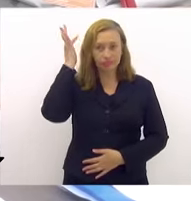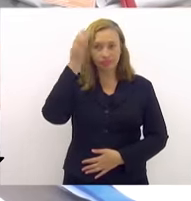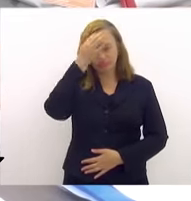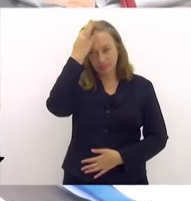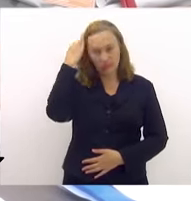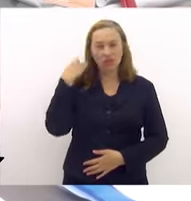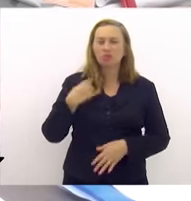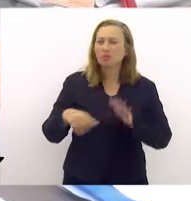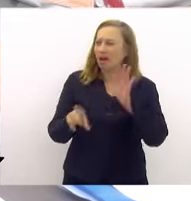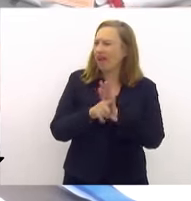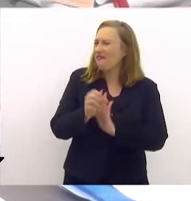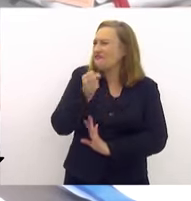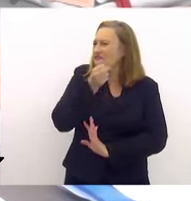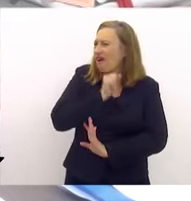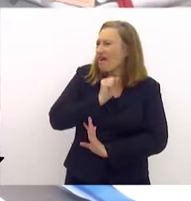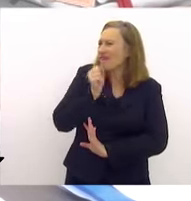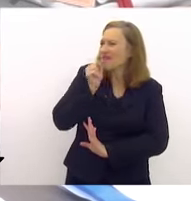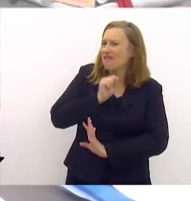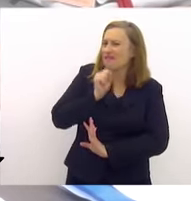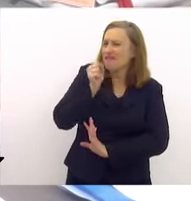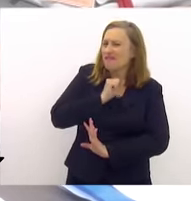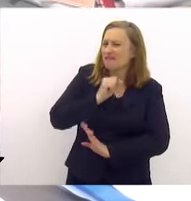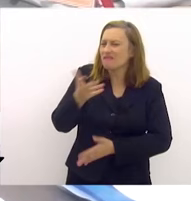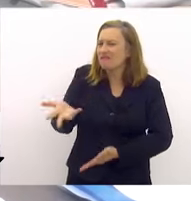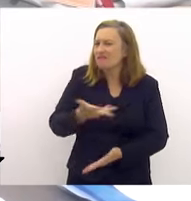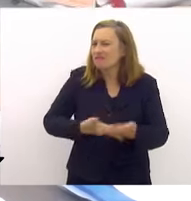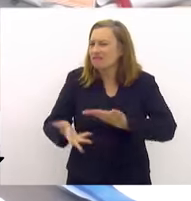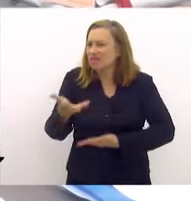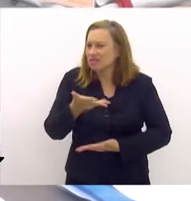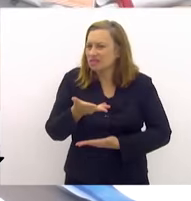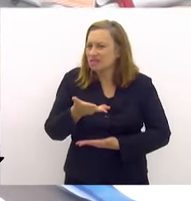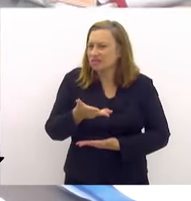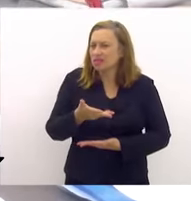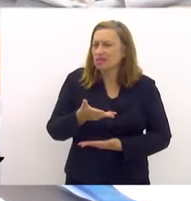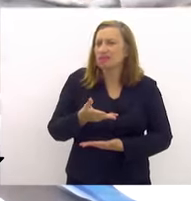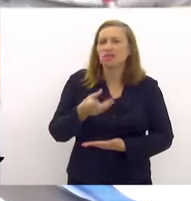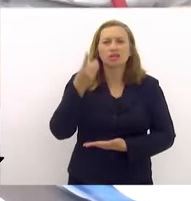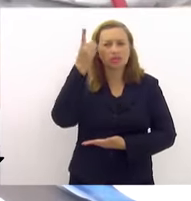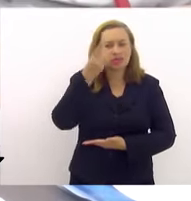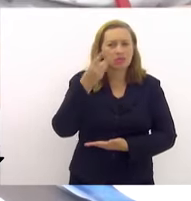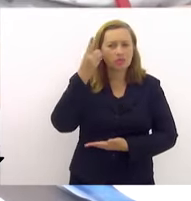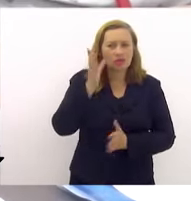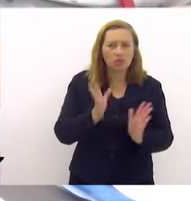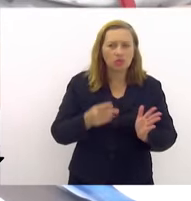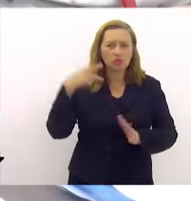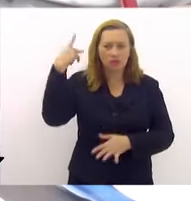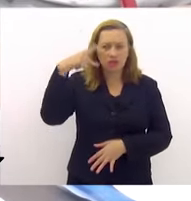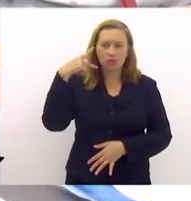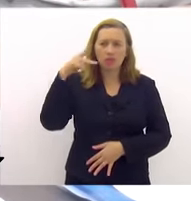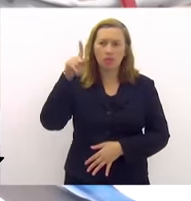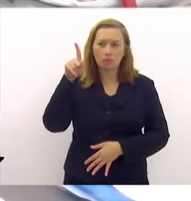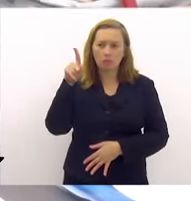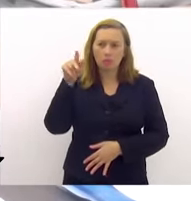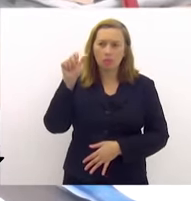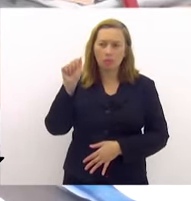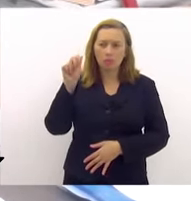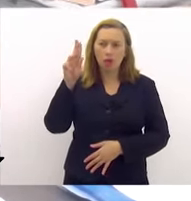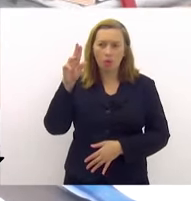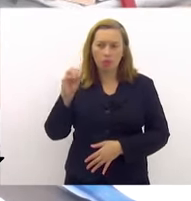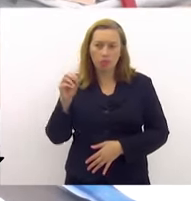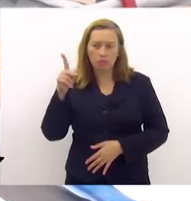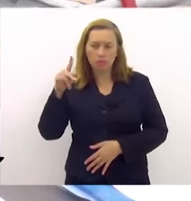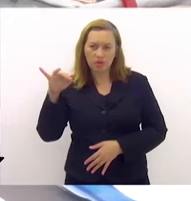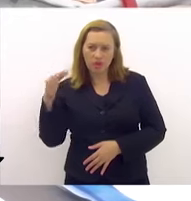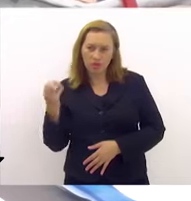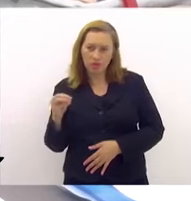lei antiquíssima, em parceria com o então deputado, hoje vereador, Paulo Pinheiro, que é o